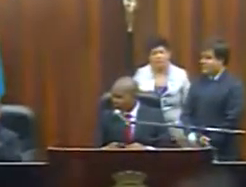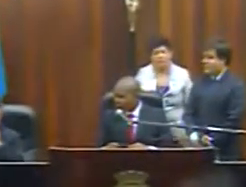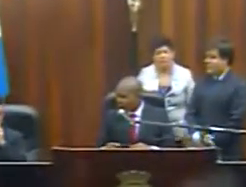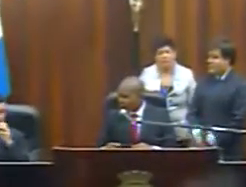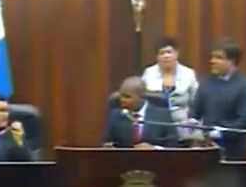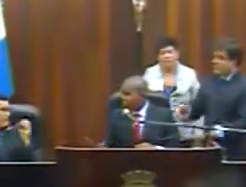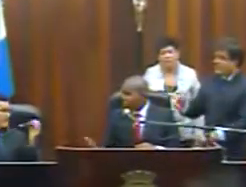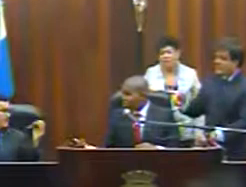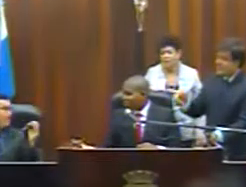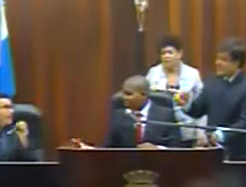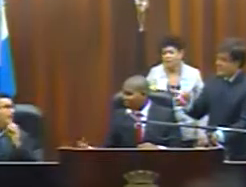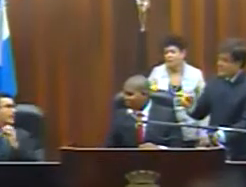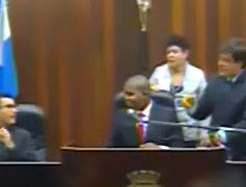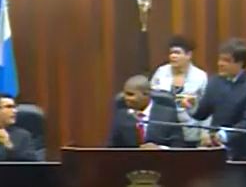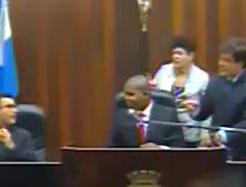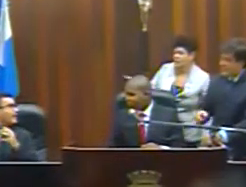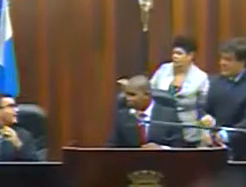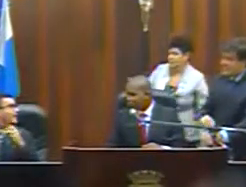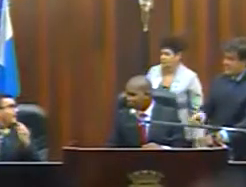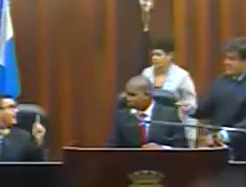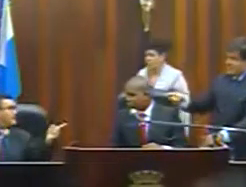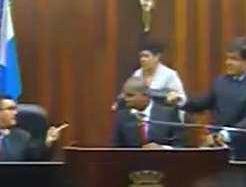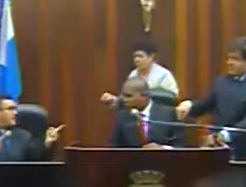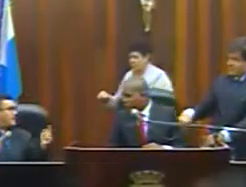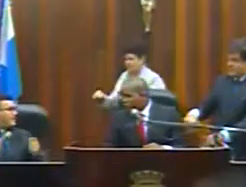Sendo assim, eu tenho que dar.